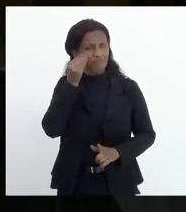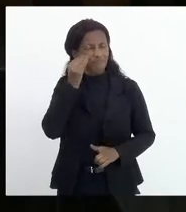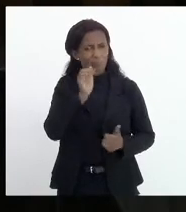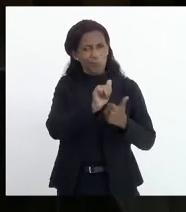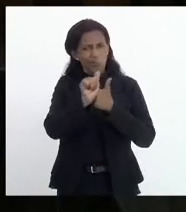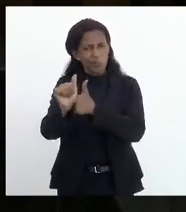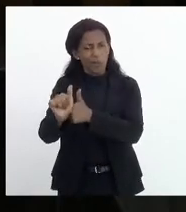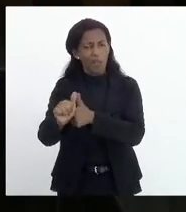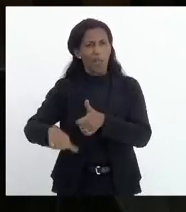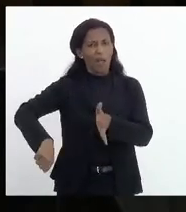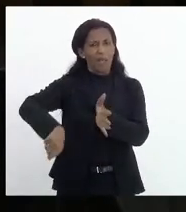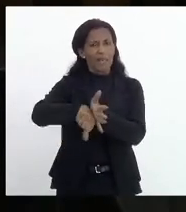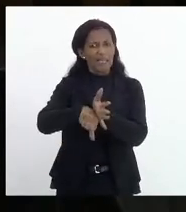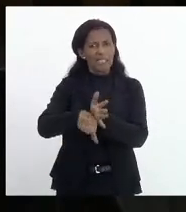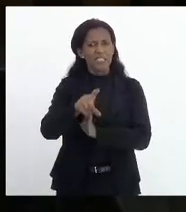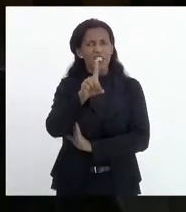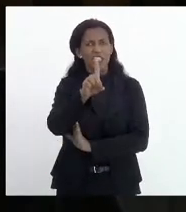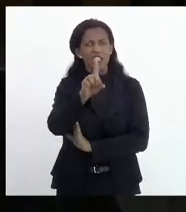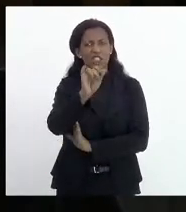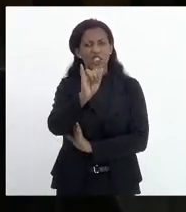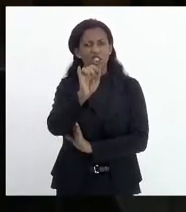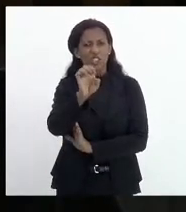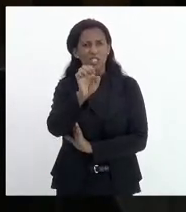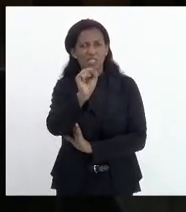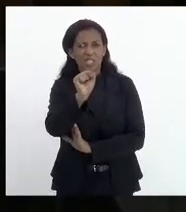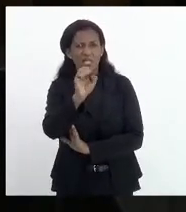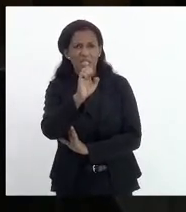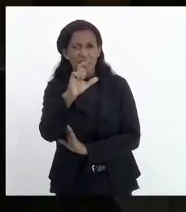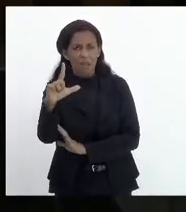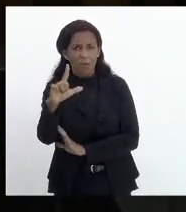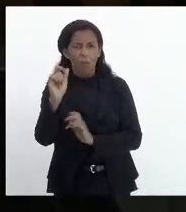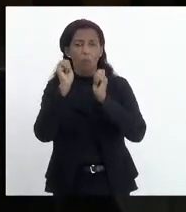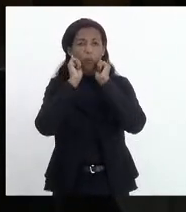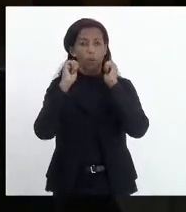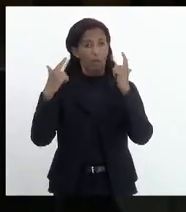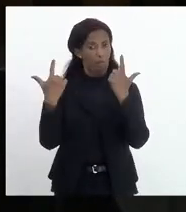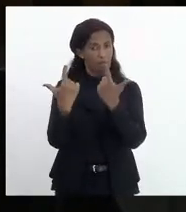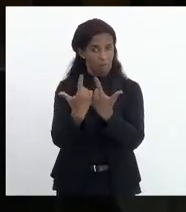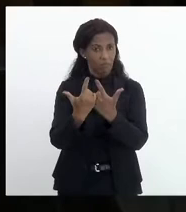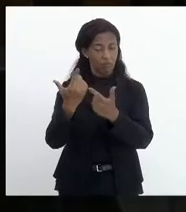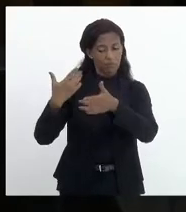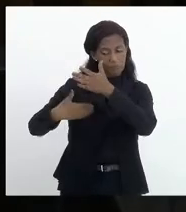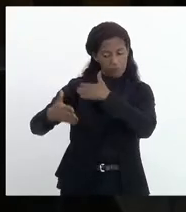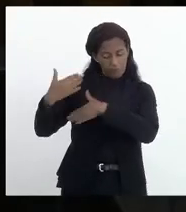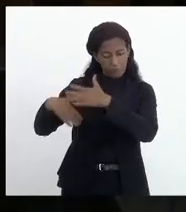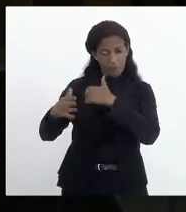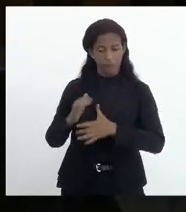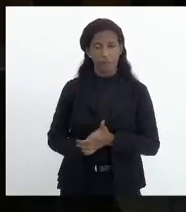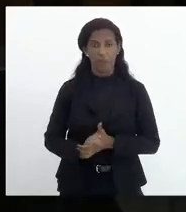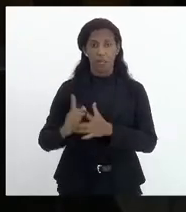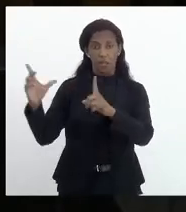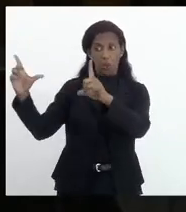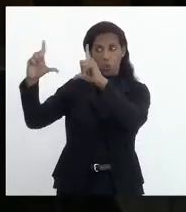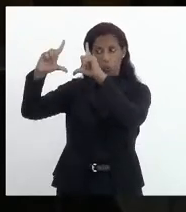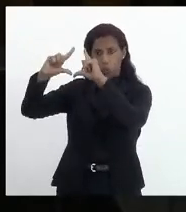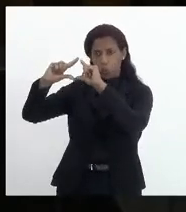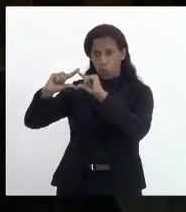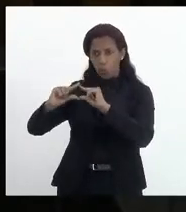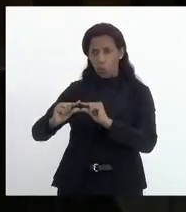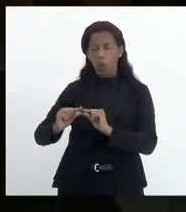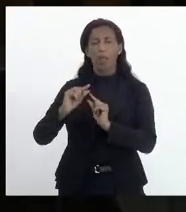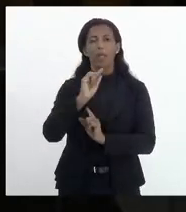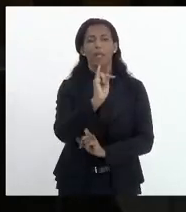a crise do diesel e quando a Assembleia Legislativa reduziu a alíquota